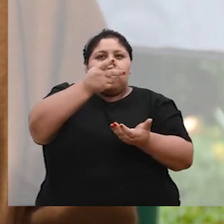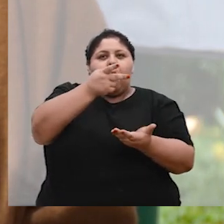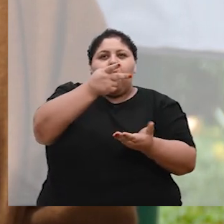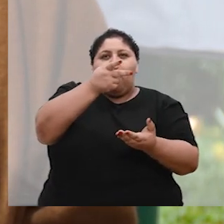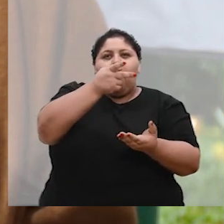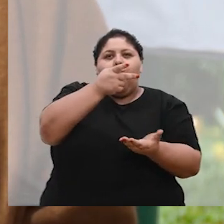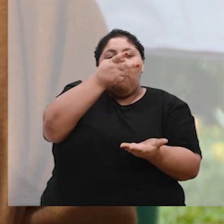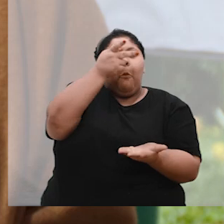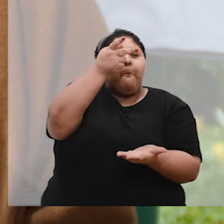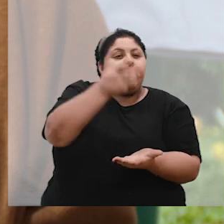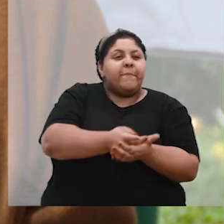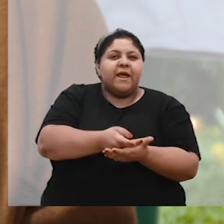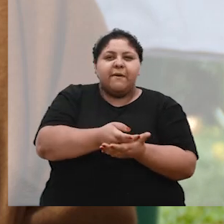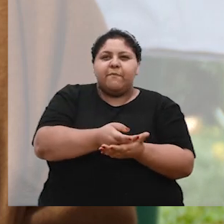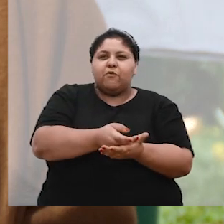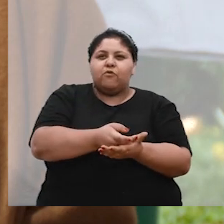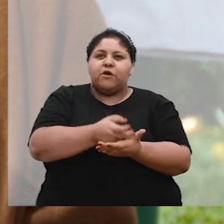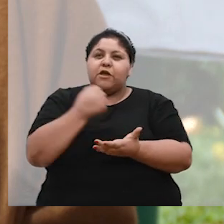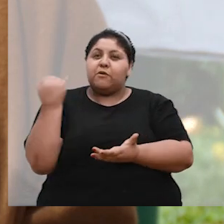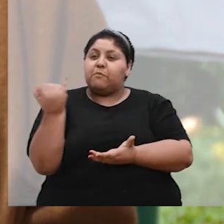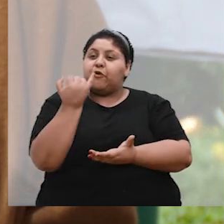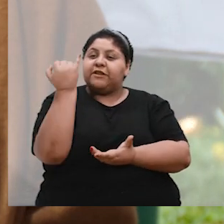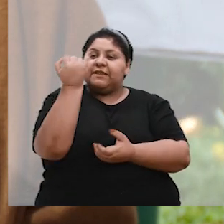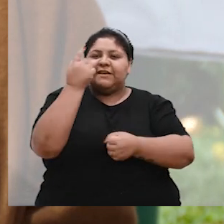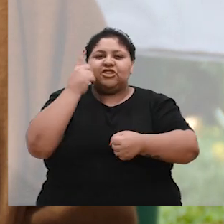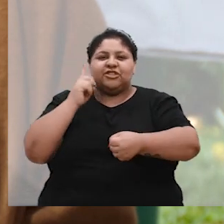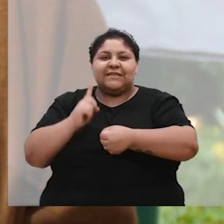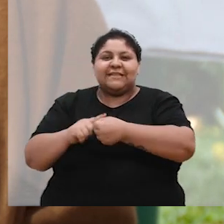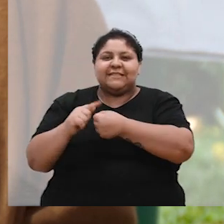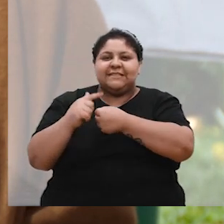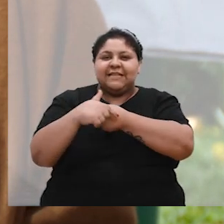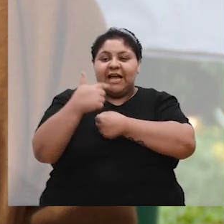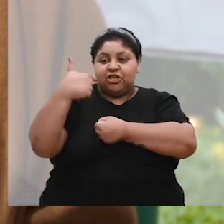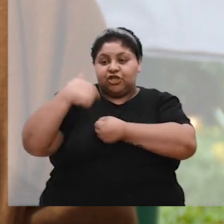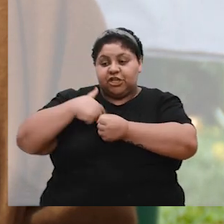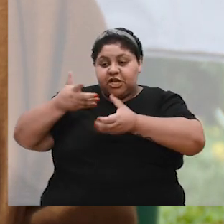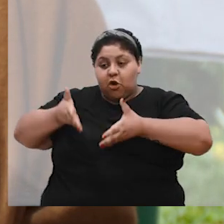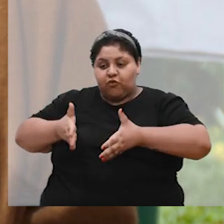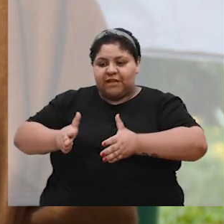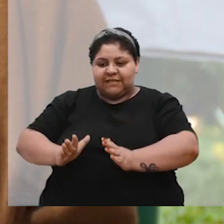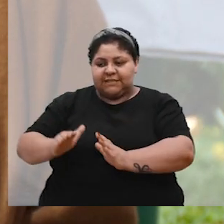da gente, né? A cidade onde eu nasci, onde eu